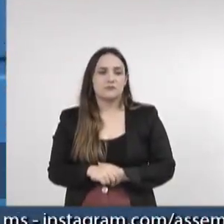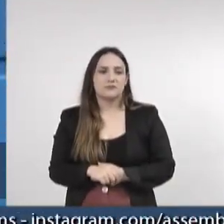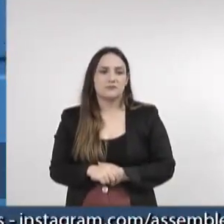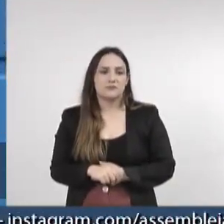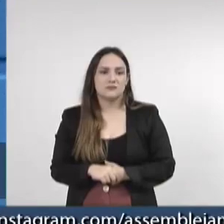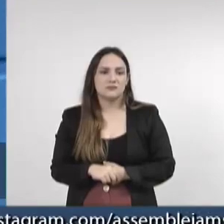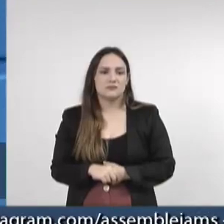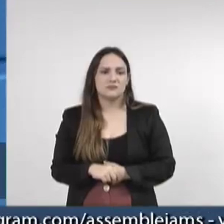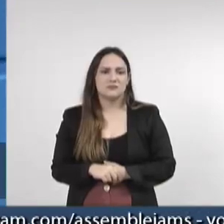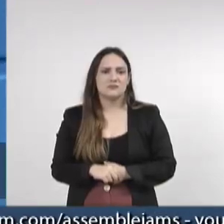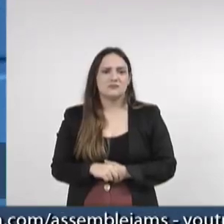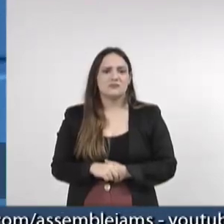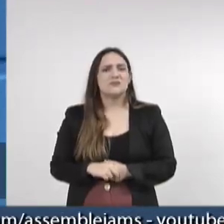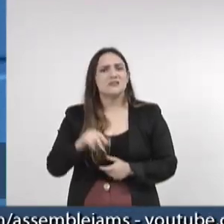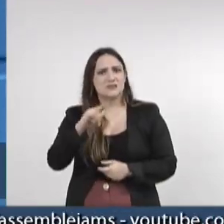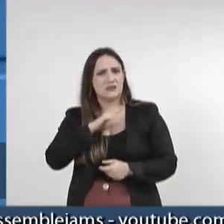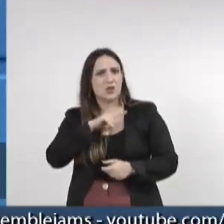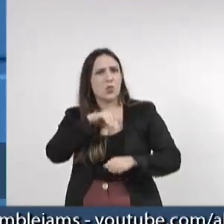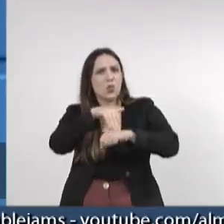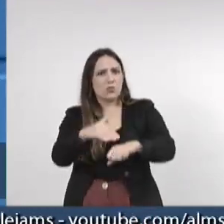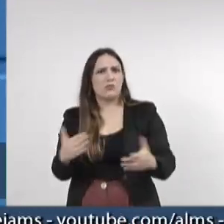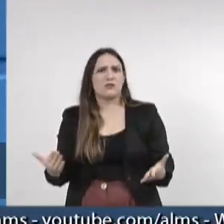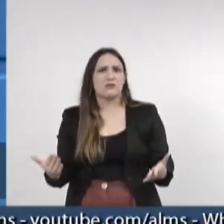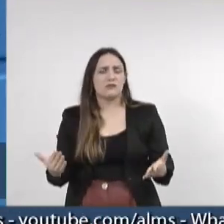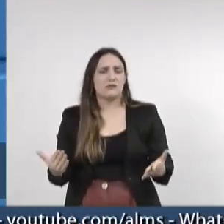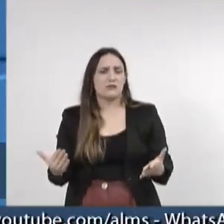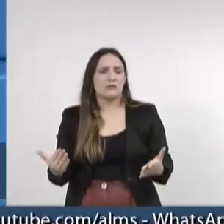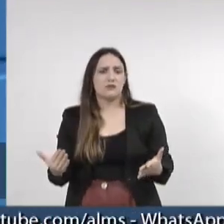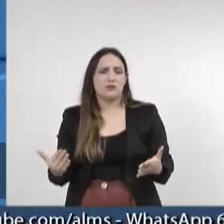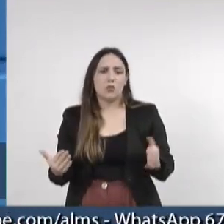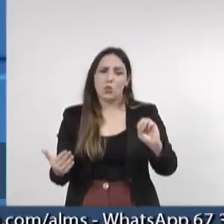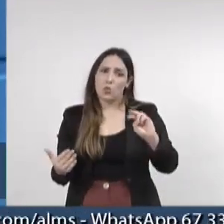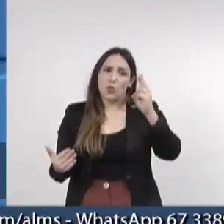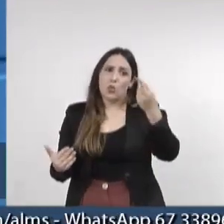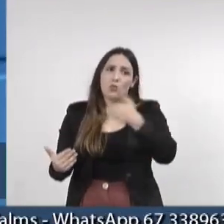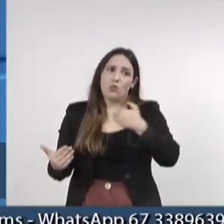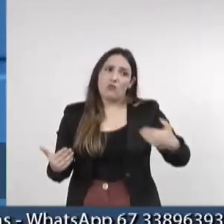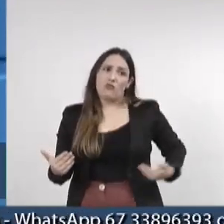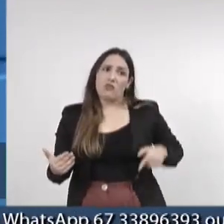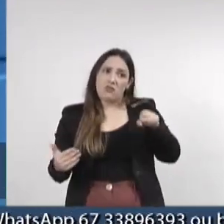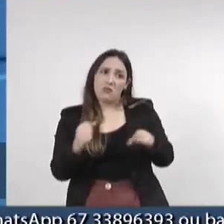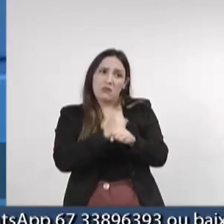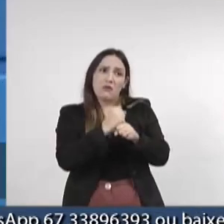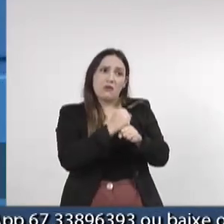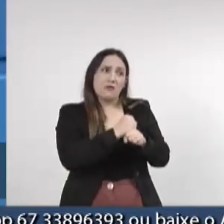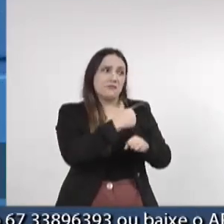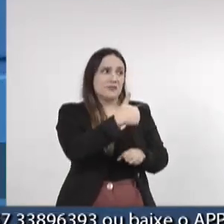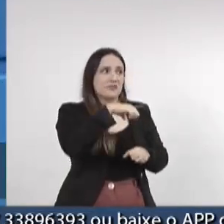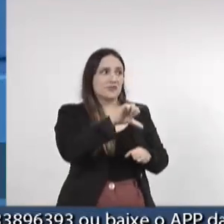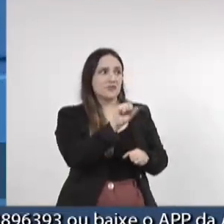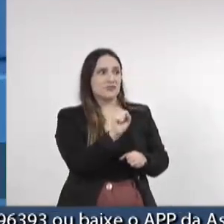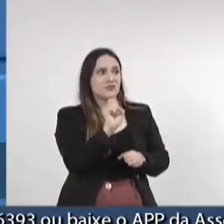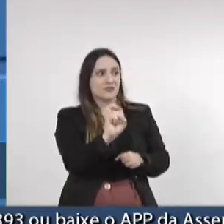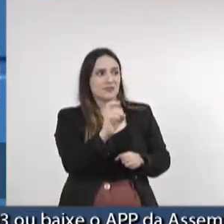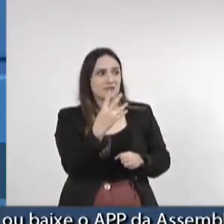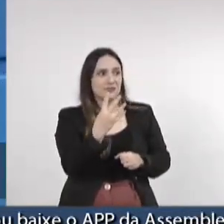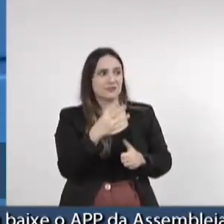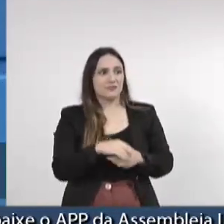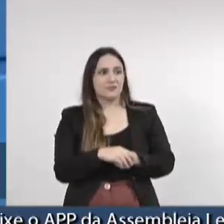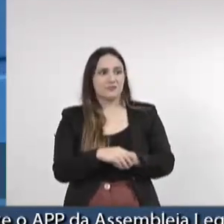1854, deputado Zé Teixeira, na freguesia de Miranda, na antiga província do Mato